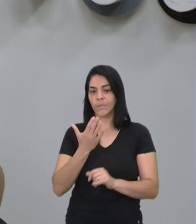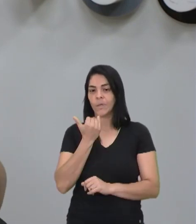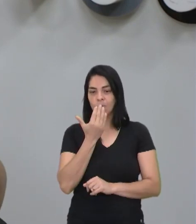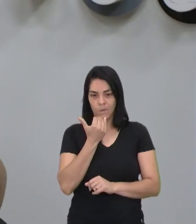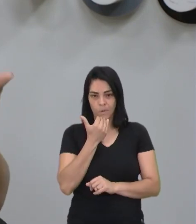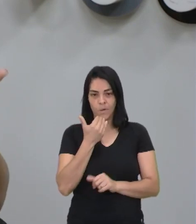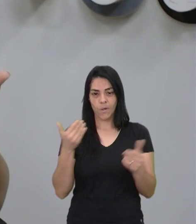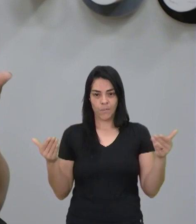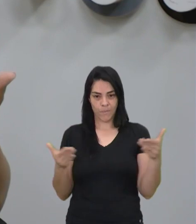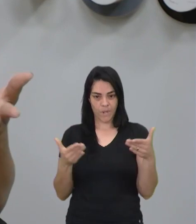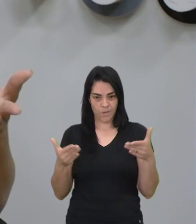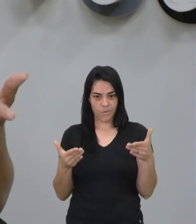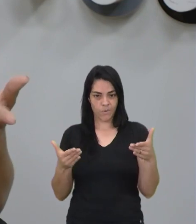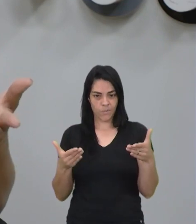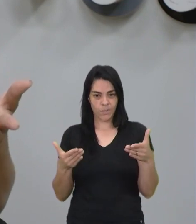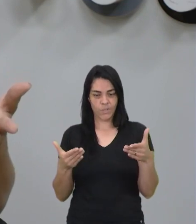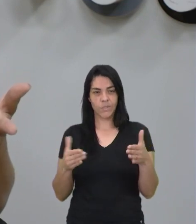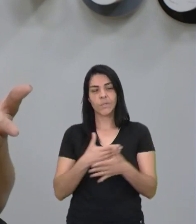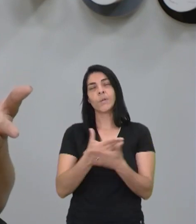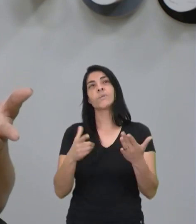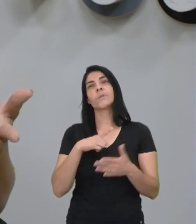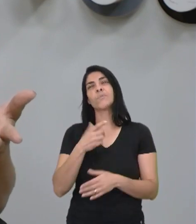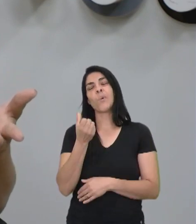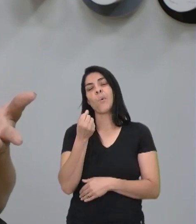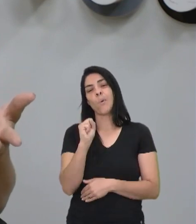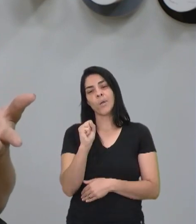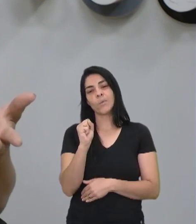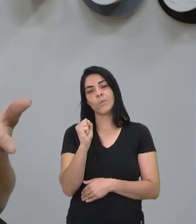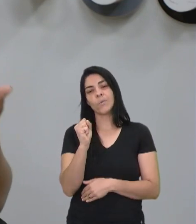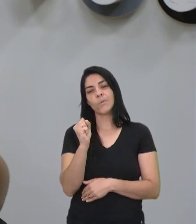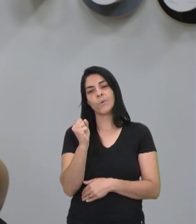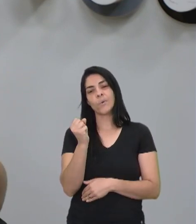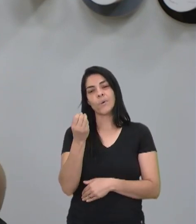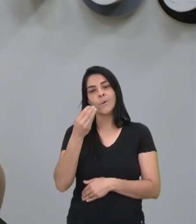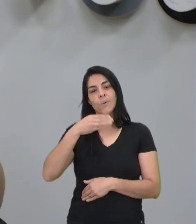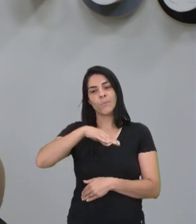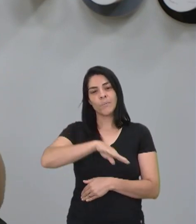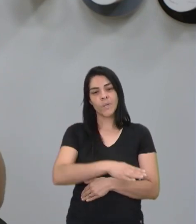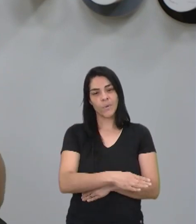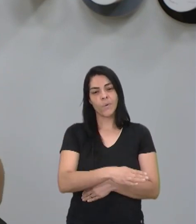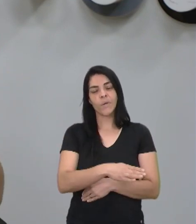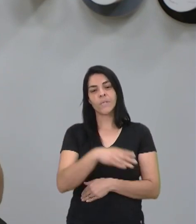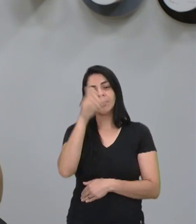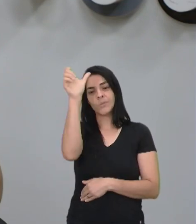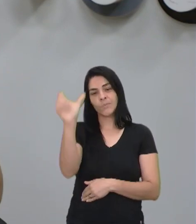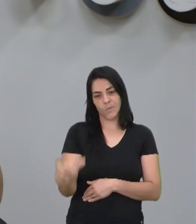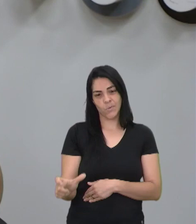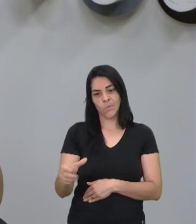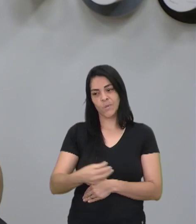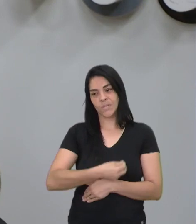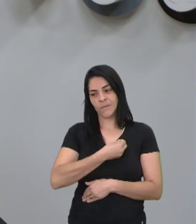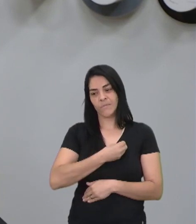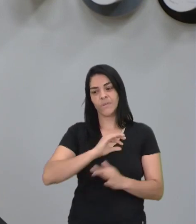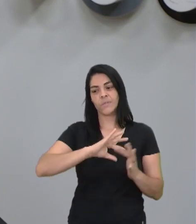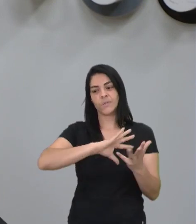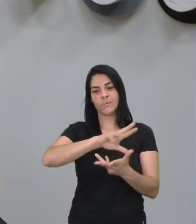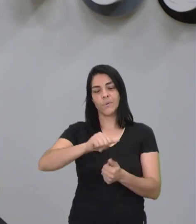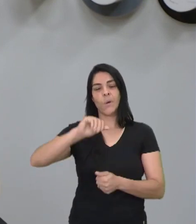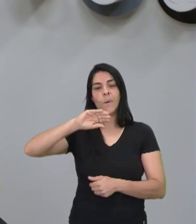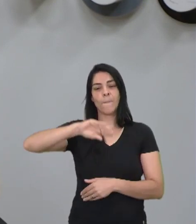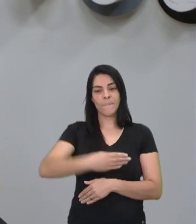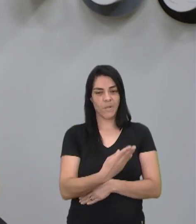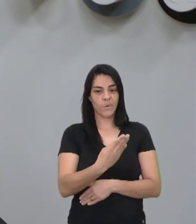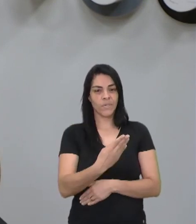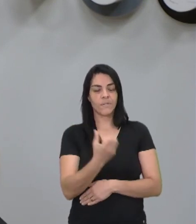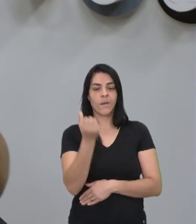para, hoje estamos em 8 bilhões, é isso, de pessoas no mundo. Então, para vocês terem uma ideia aí de